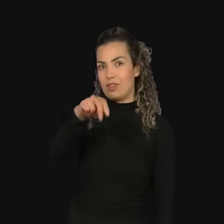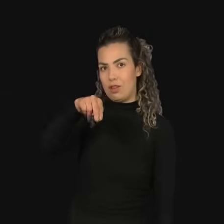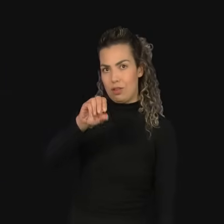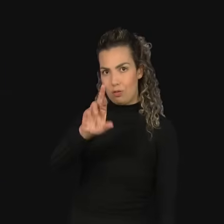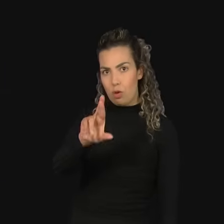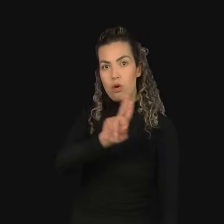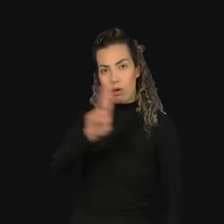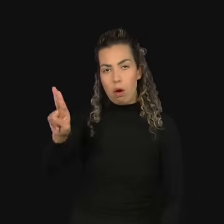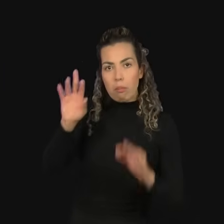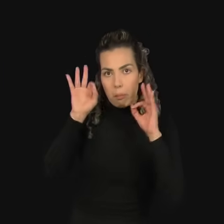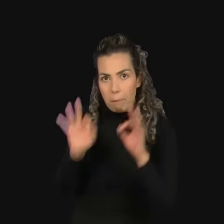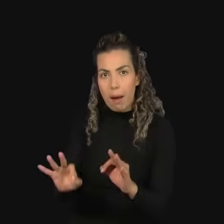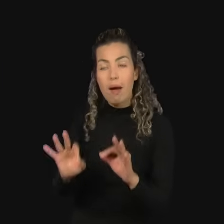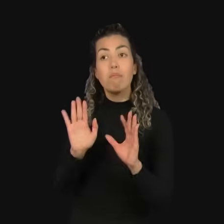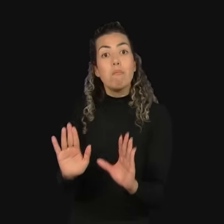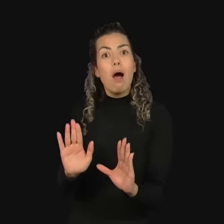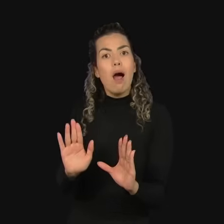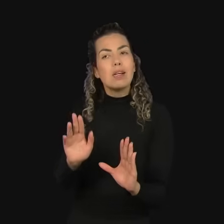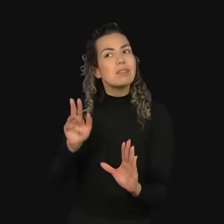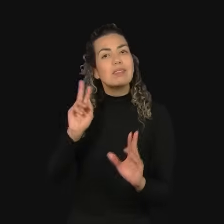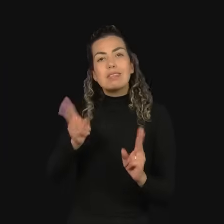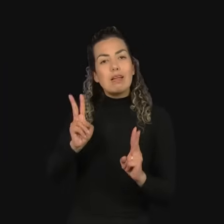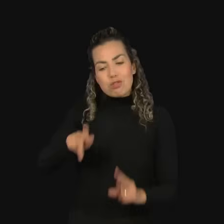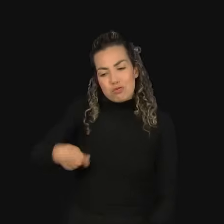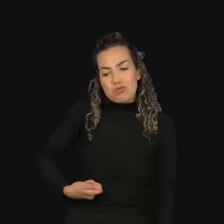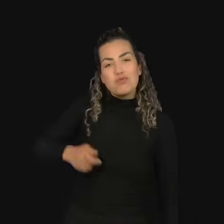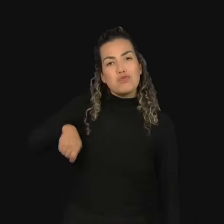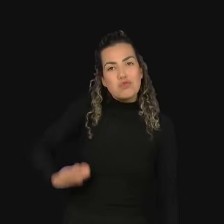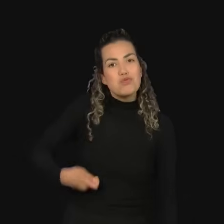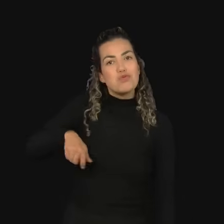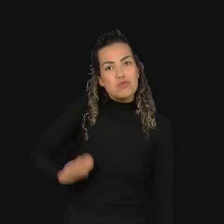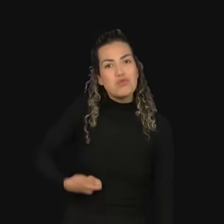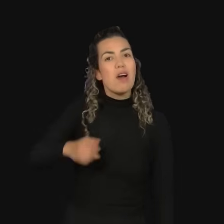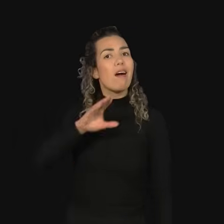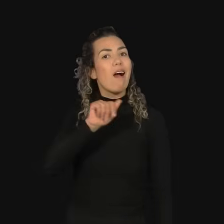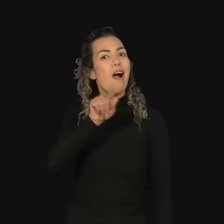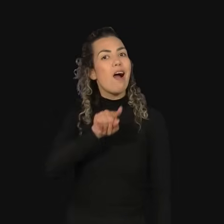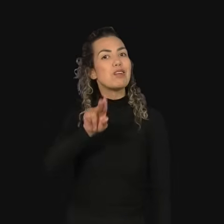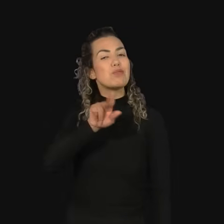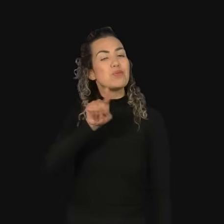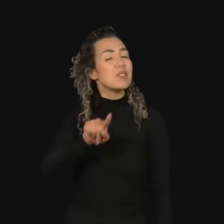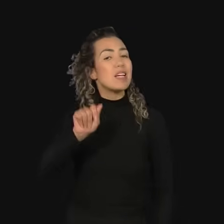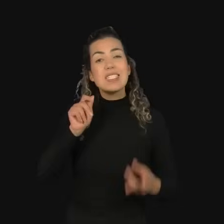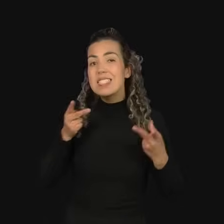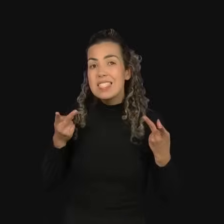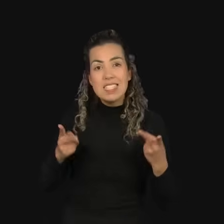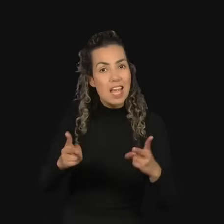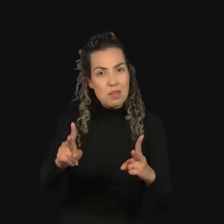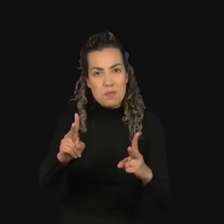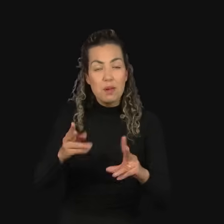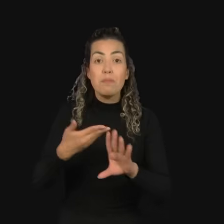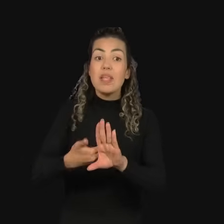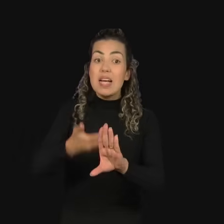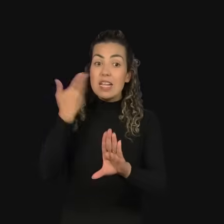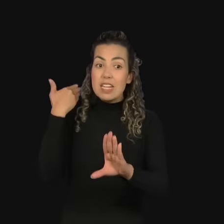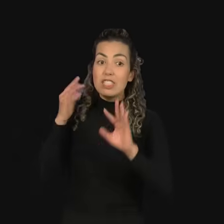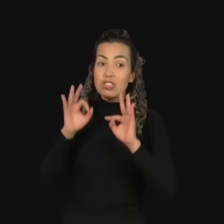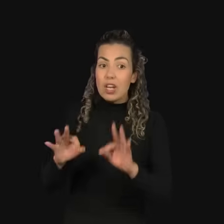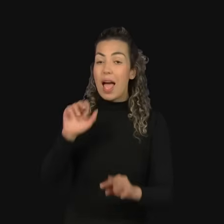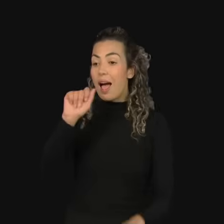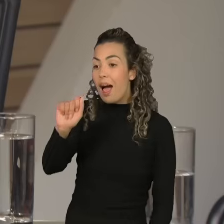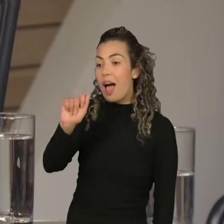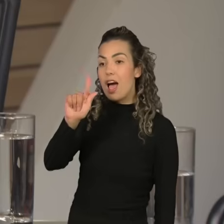depois que ele se descobre que o Cartola também se chamava Agenor, mas por um erro de cartório ficou registrado como Angenor. Então